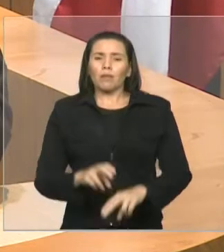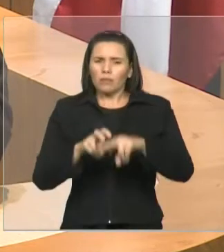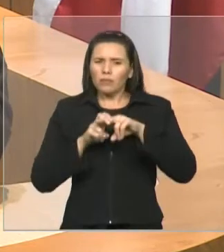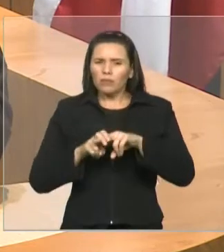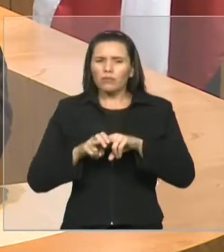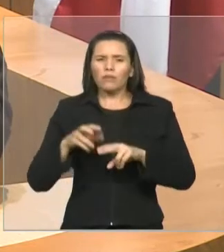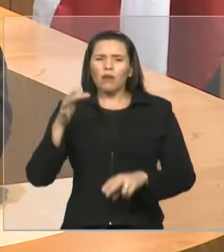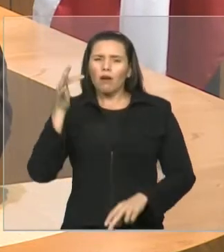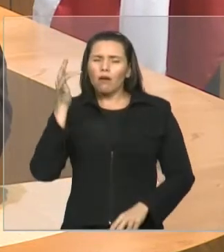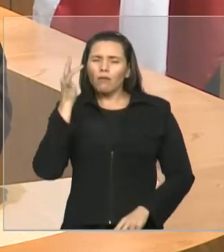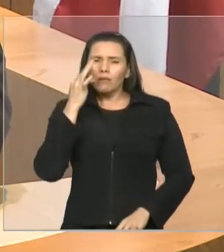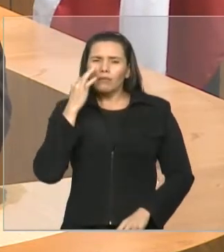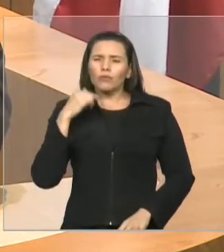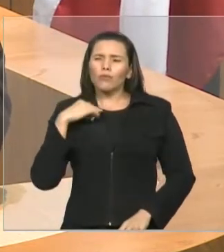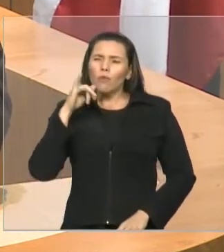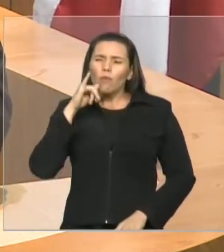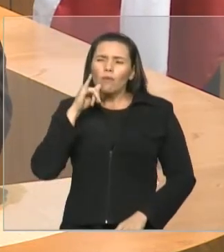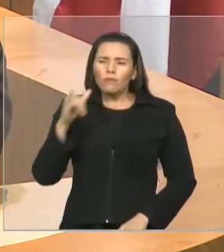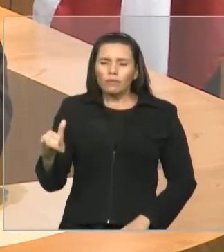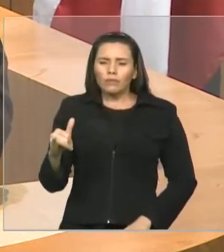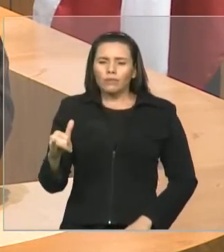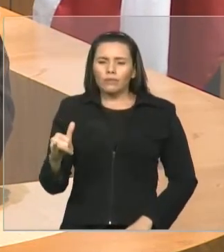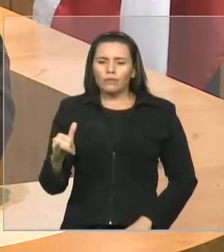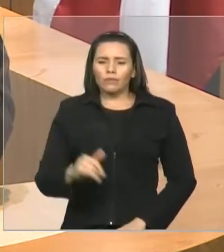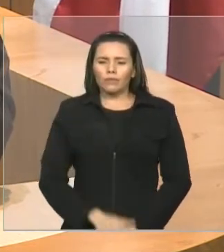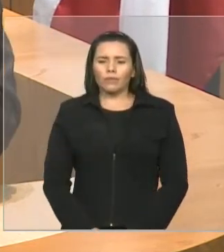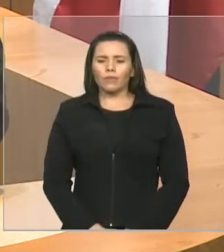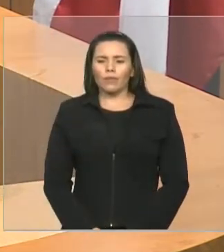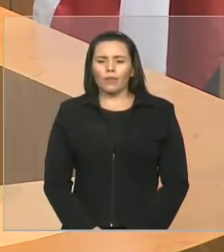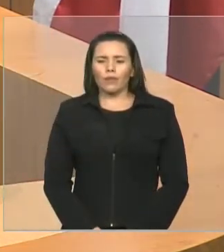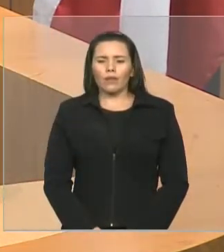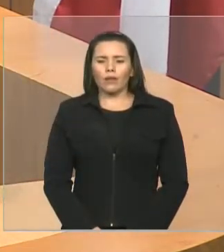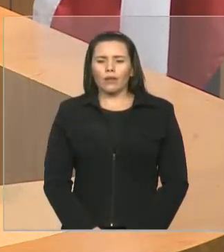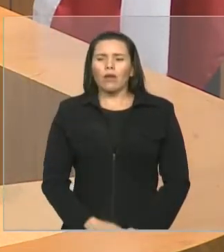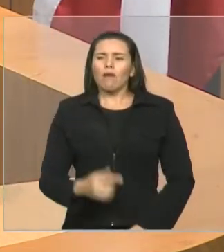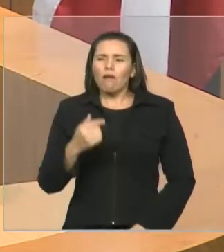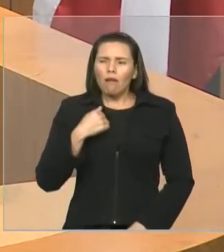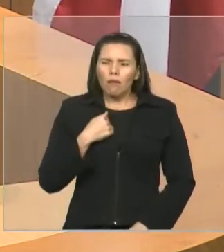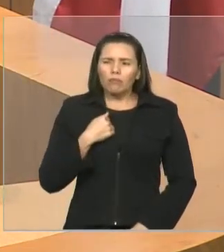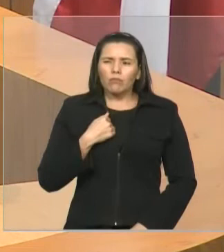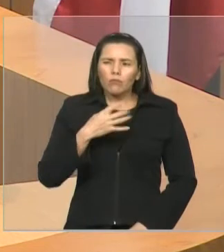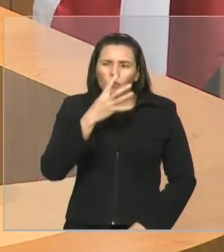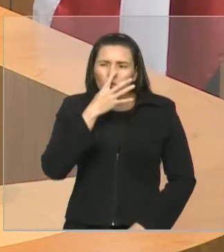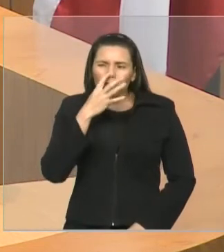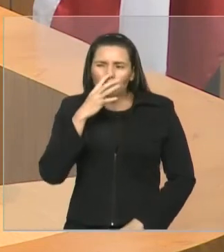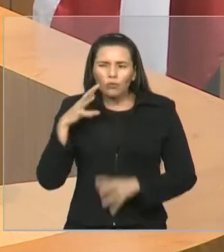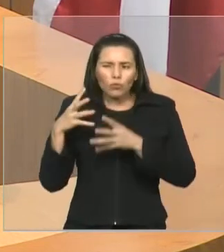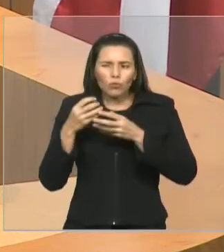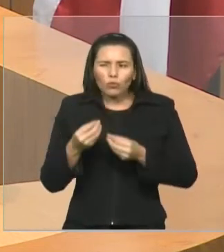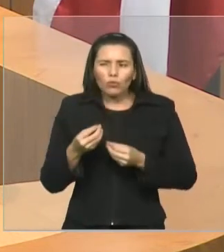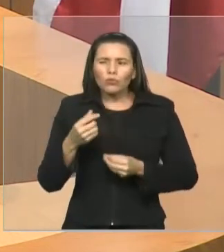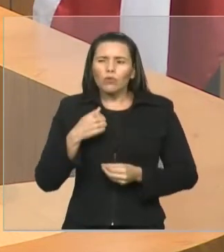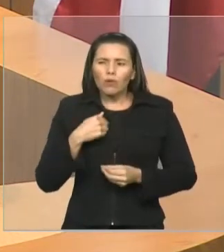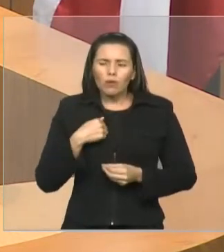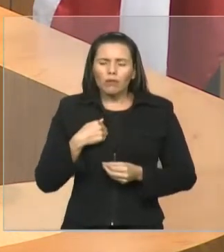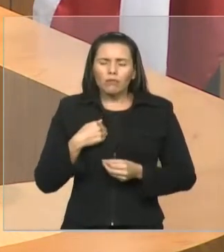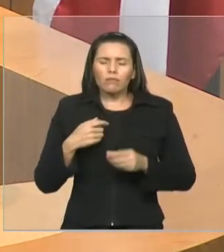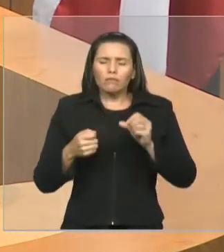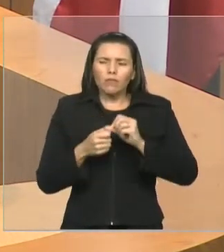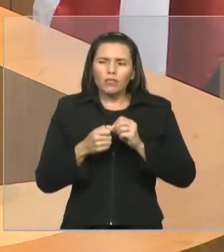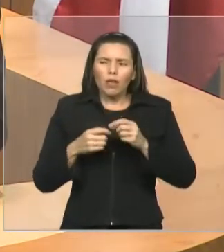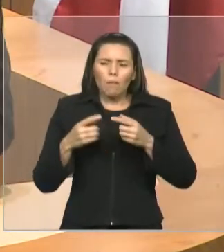terás na Assembleia Legislativa um deputado que fará oposição de forma independente